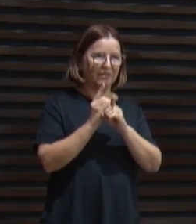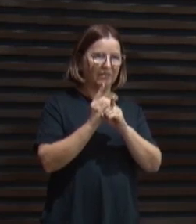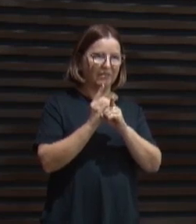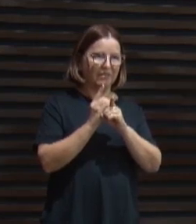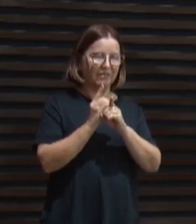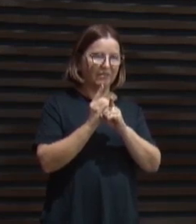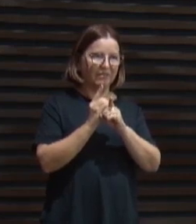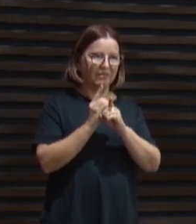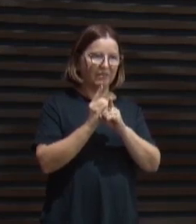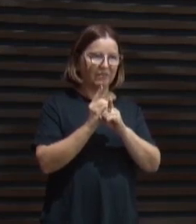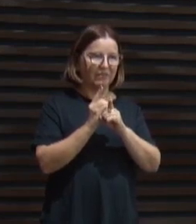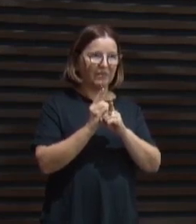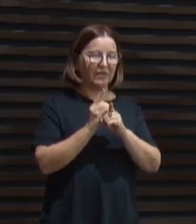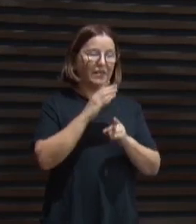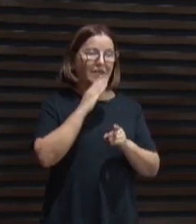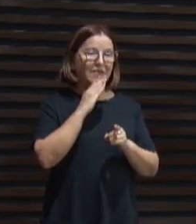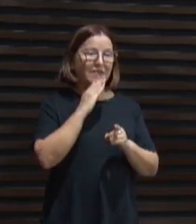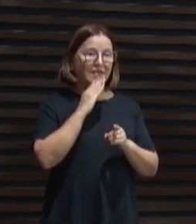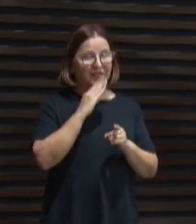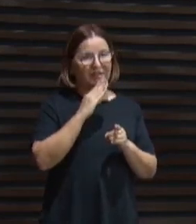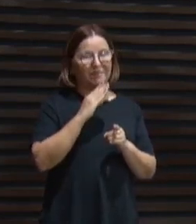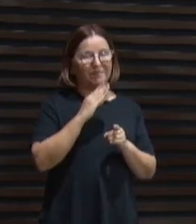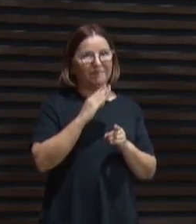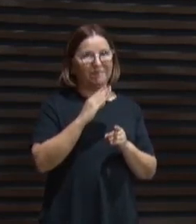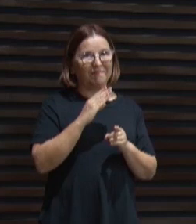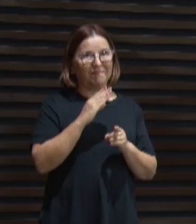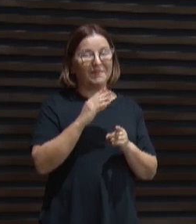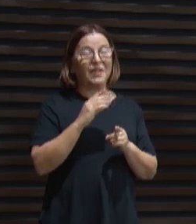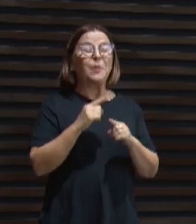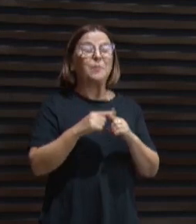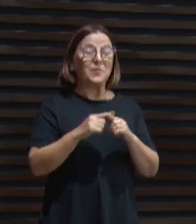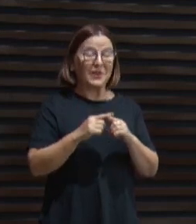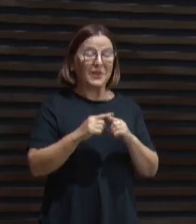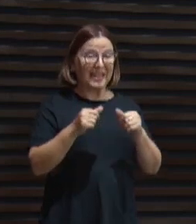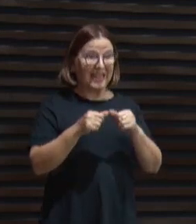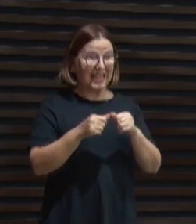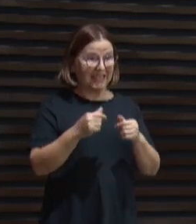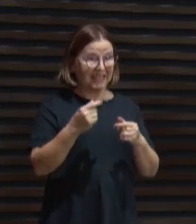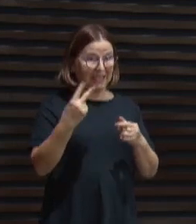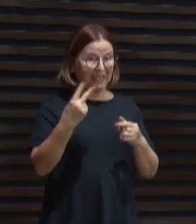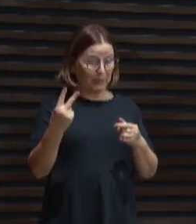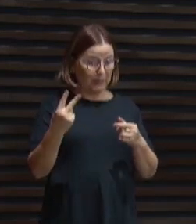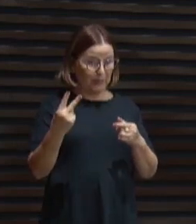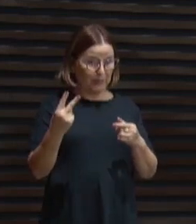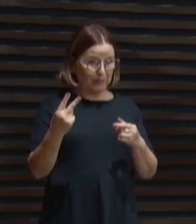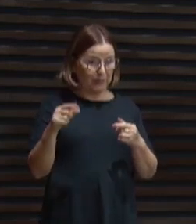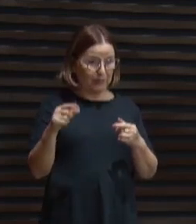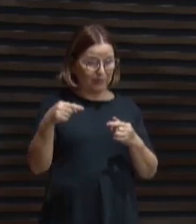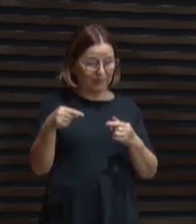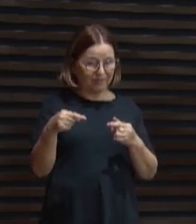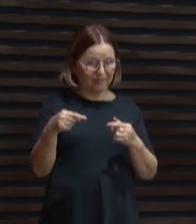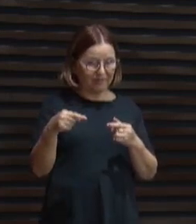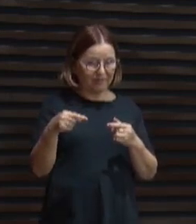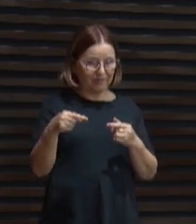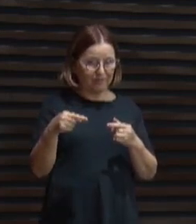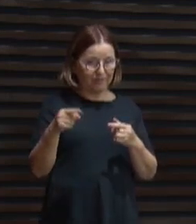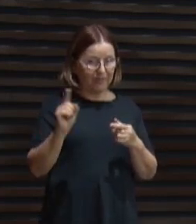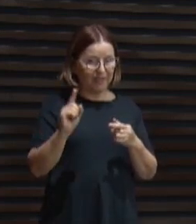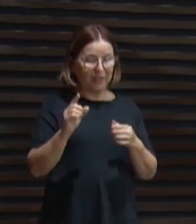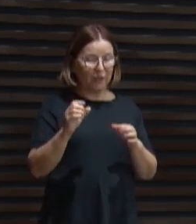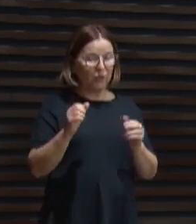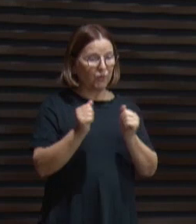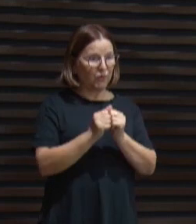pós-cruz. Eles são discípulos depois de uma experiência. Eles não estavam com os discípulos de